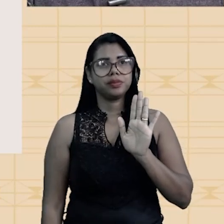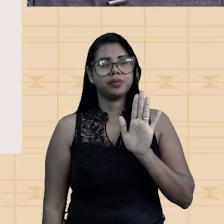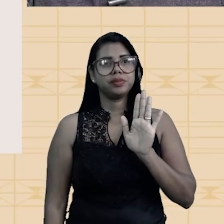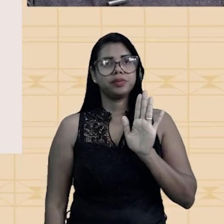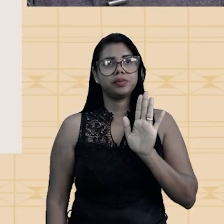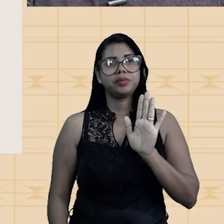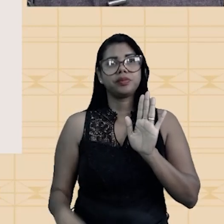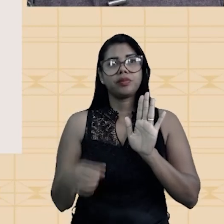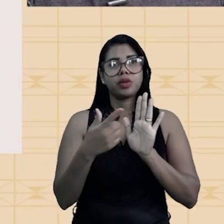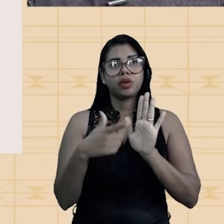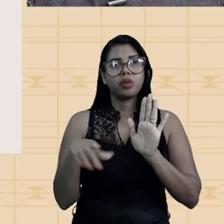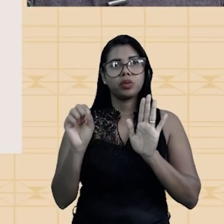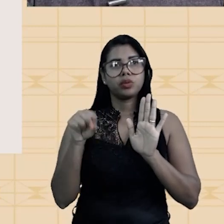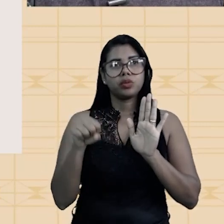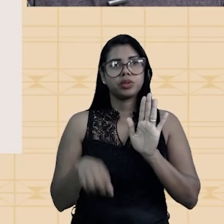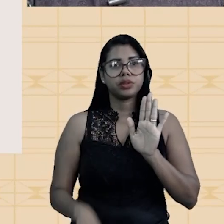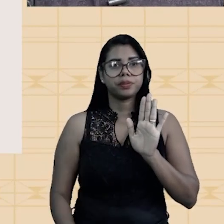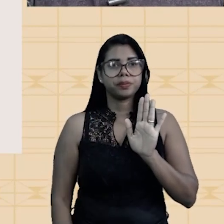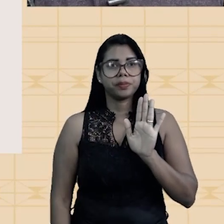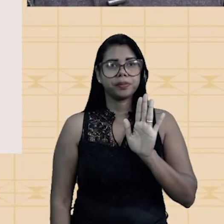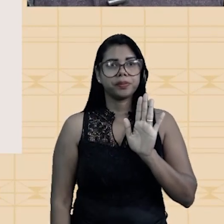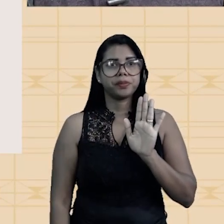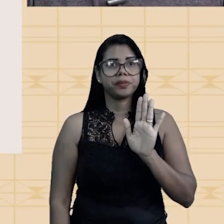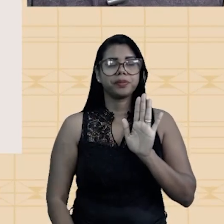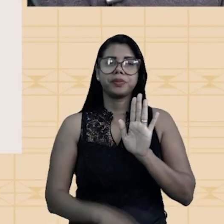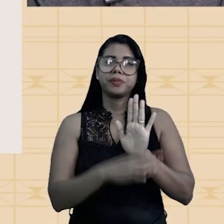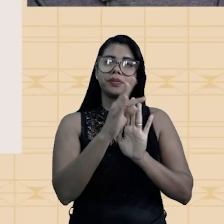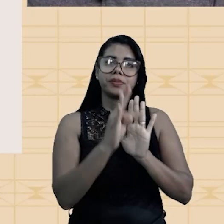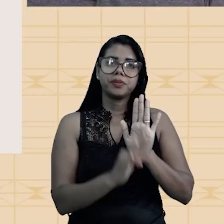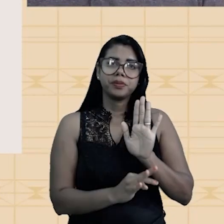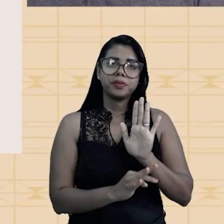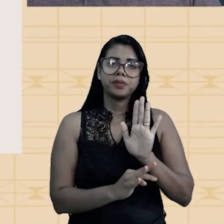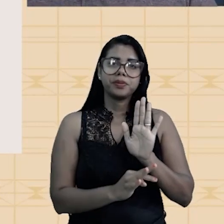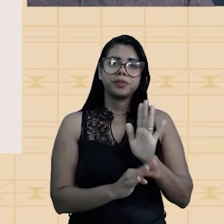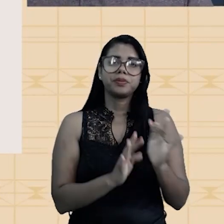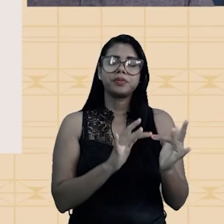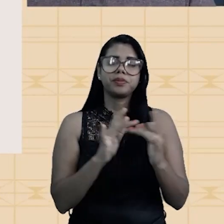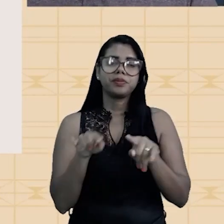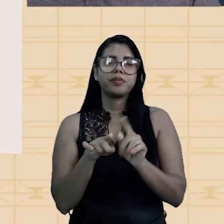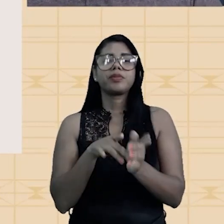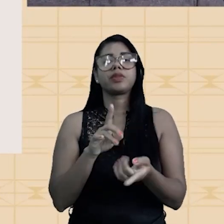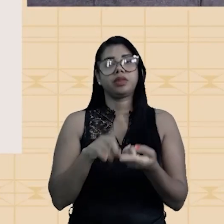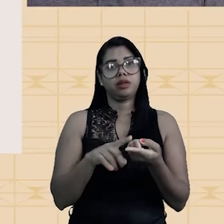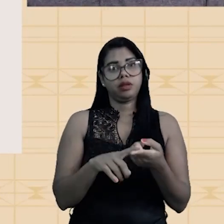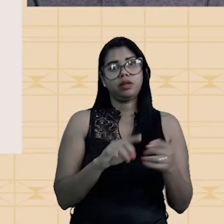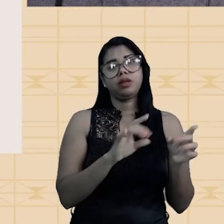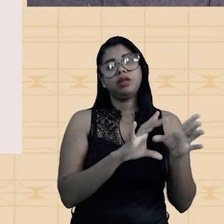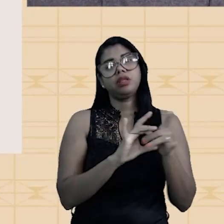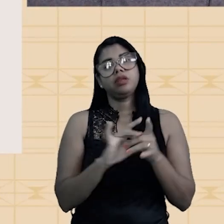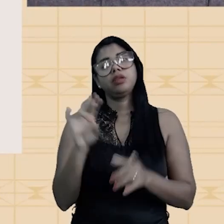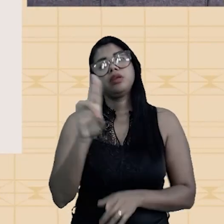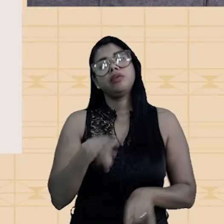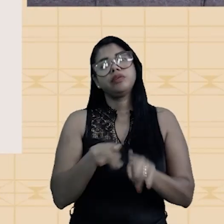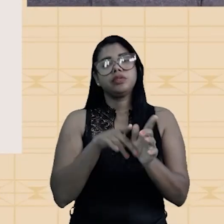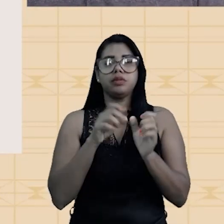Outro sim. É um conectivo que você também pode utilizar no lugar do